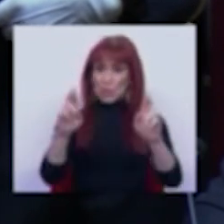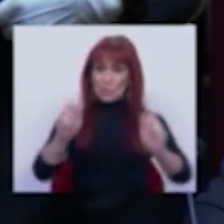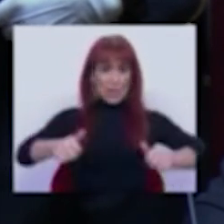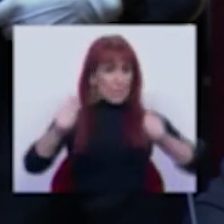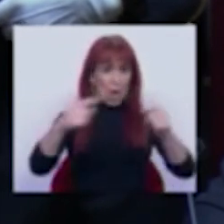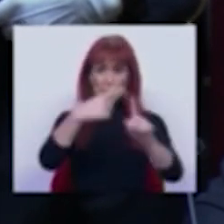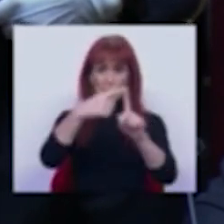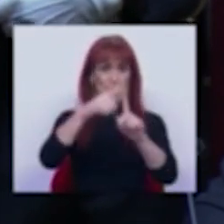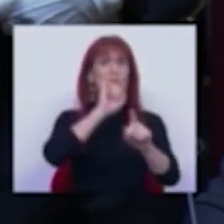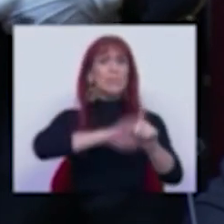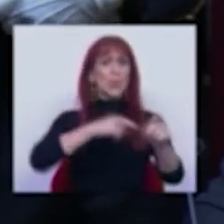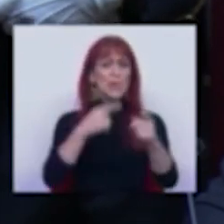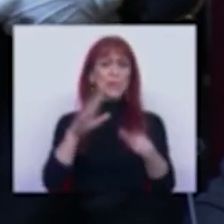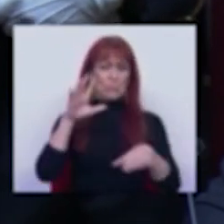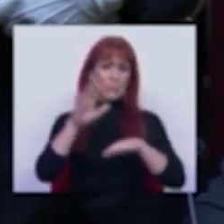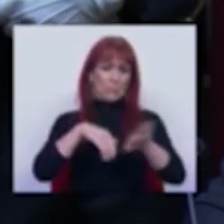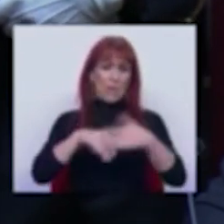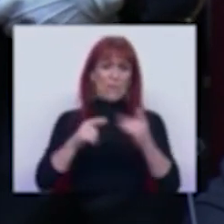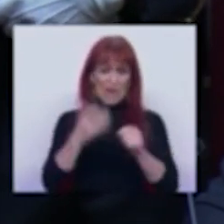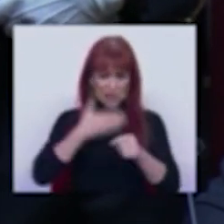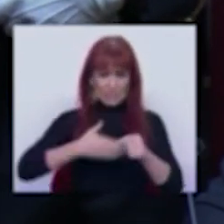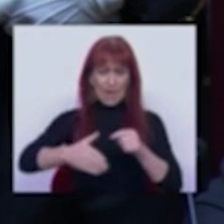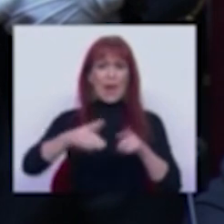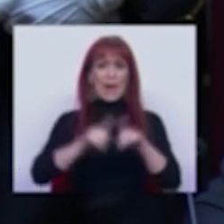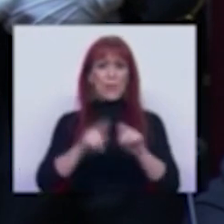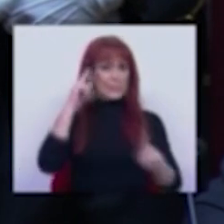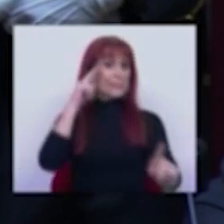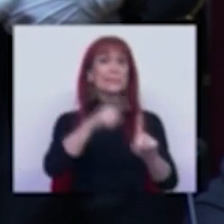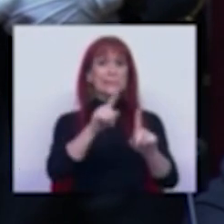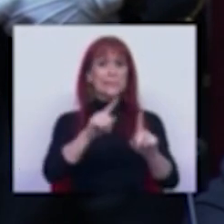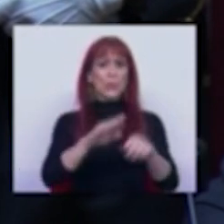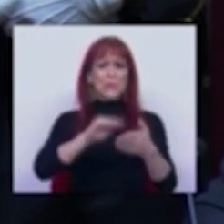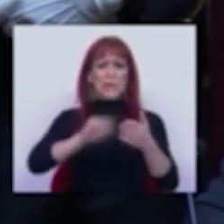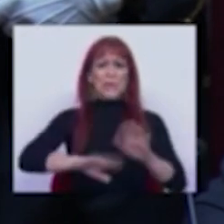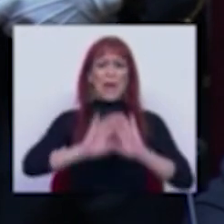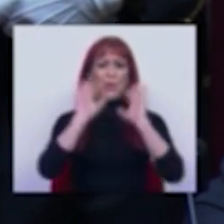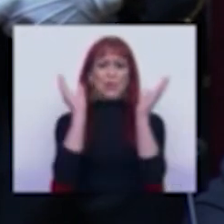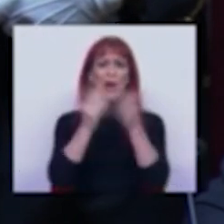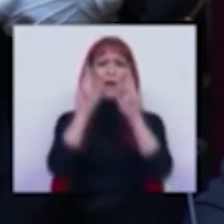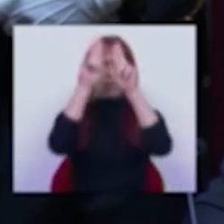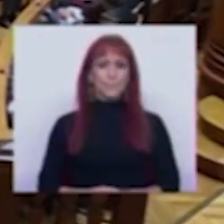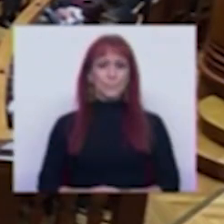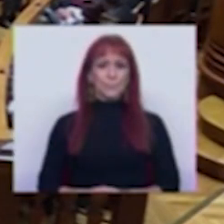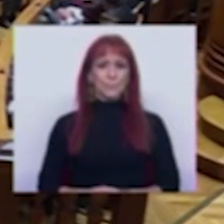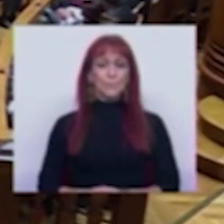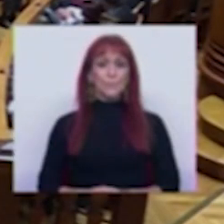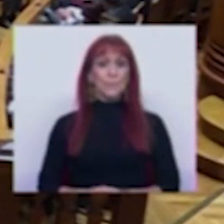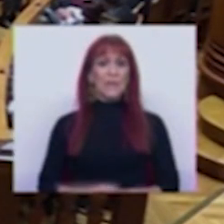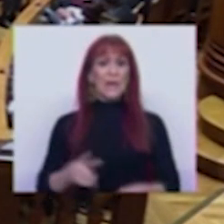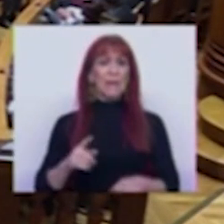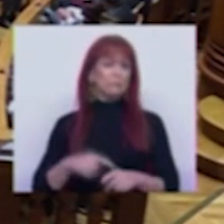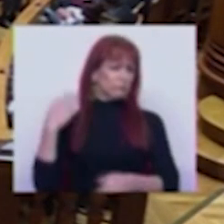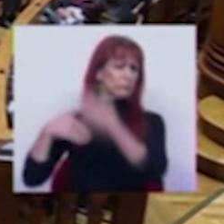melhor sucesso às diligências que esta semana realiza para o efeito o Secretário-Geral das Nações Unidas. Em